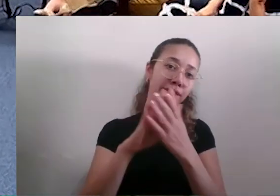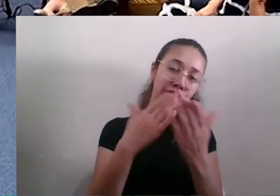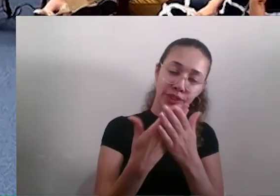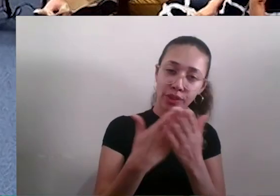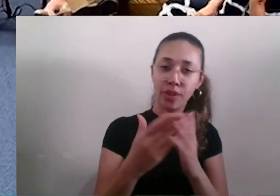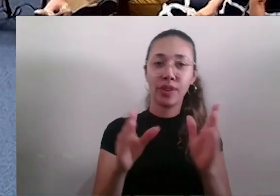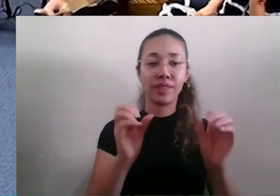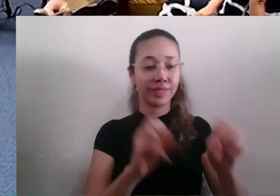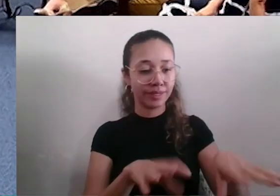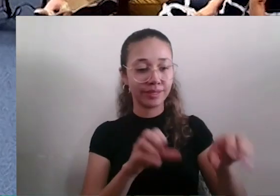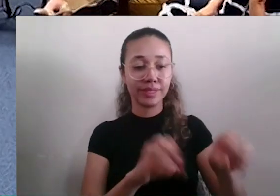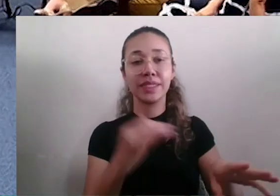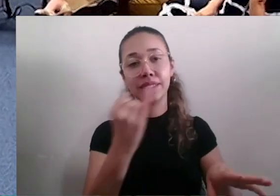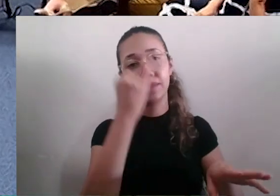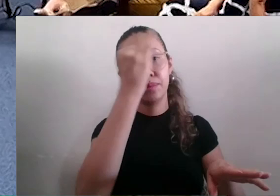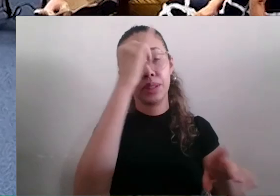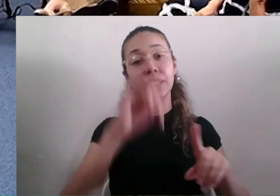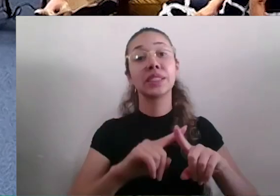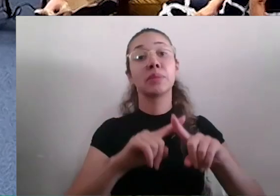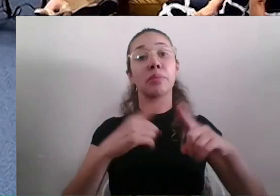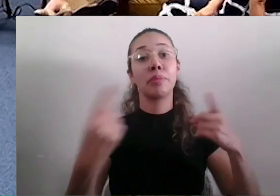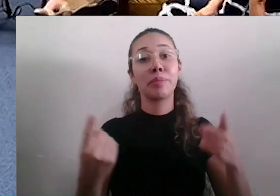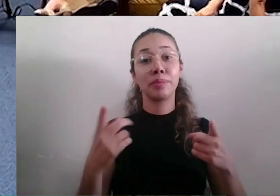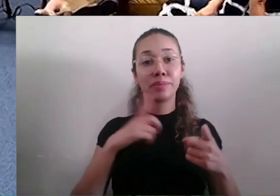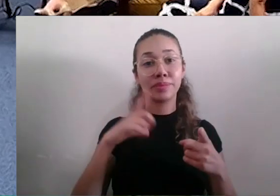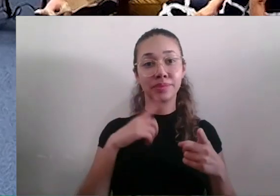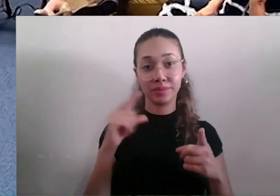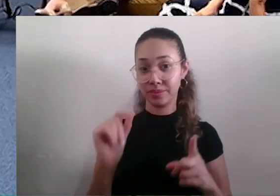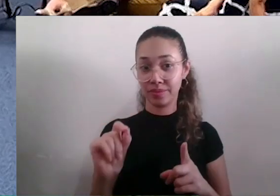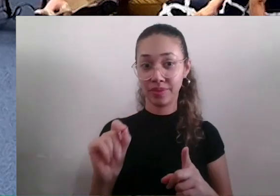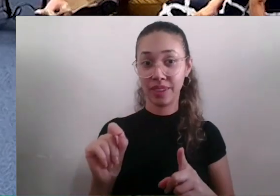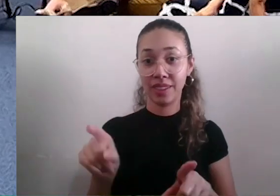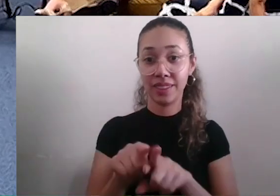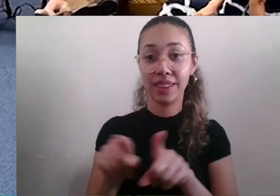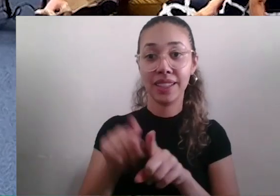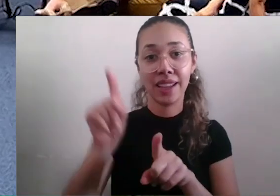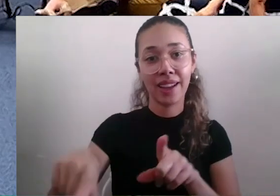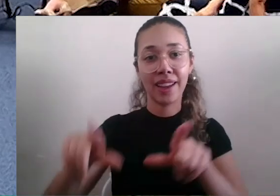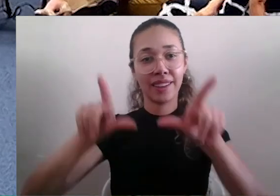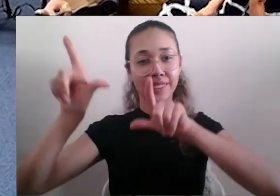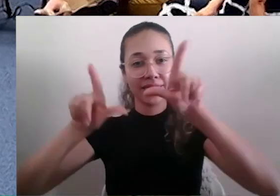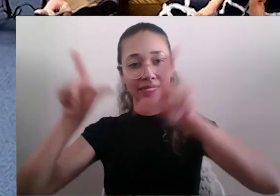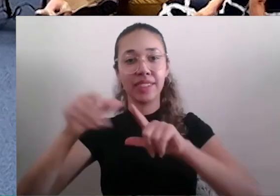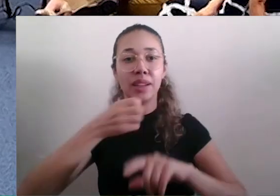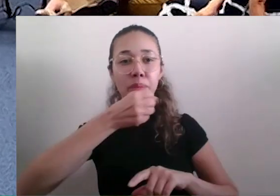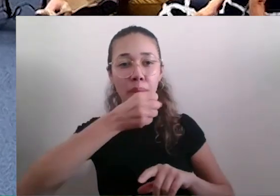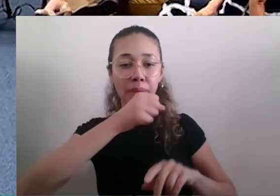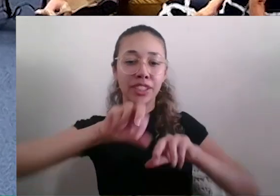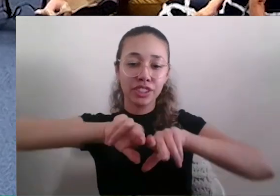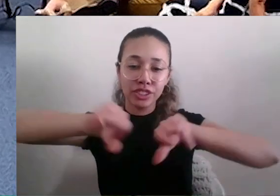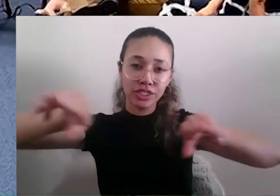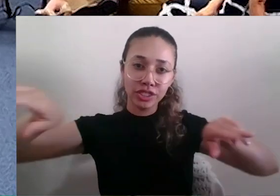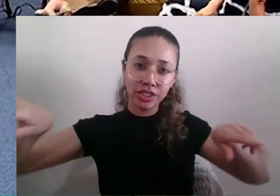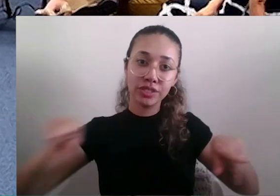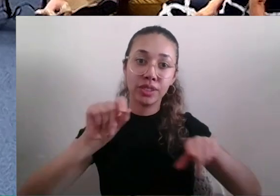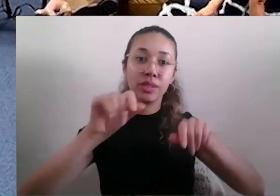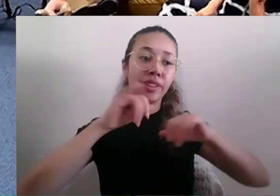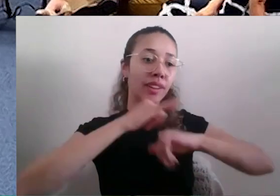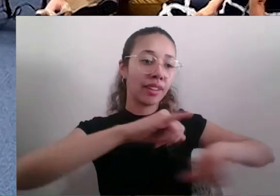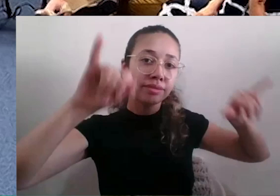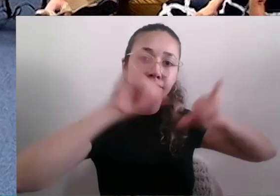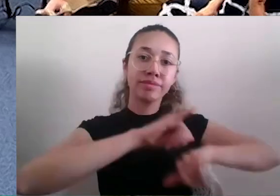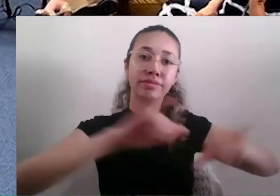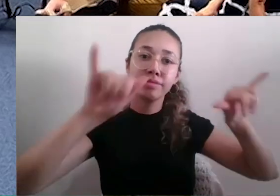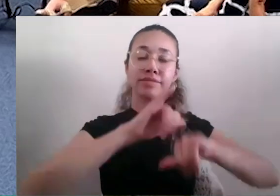acho que tem mais do que isso eh eh nesse ponto que é o papel da Imprensa de fazer esse trabalho de de eh ao